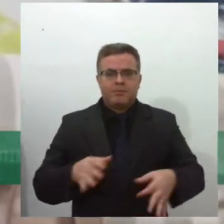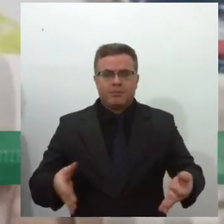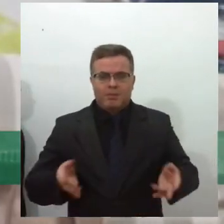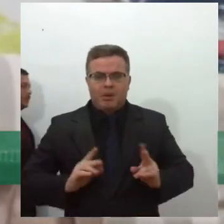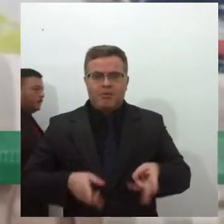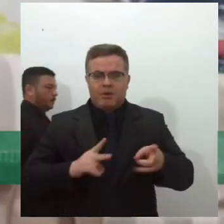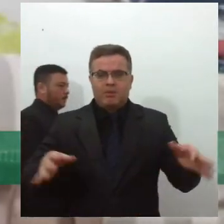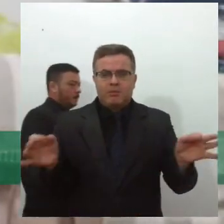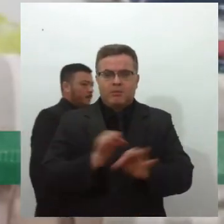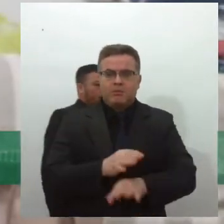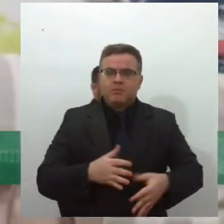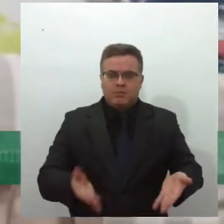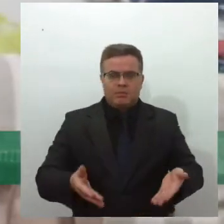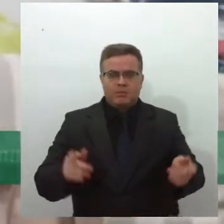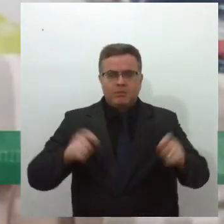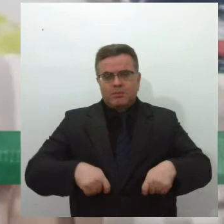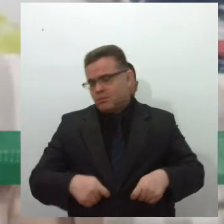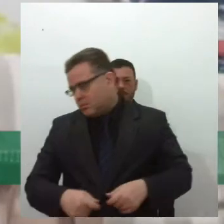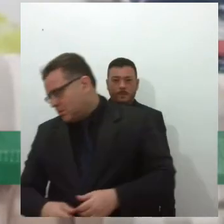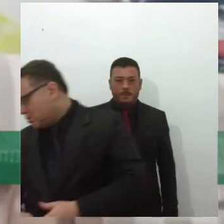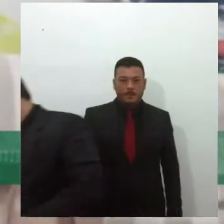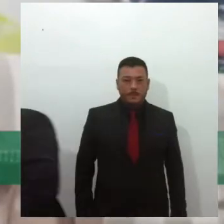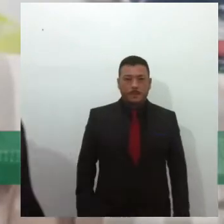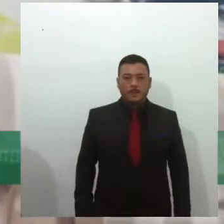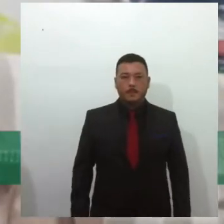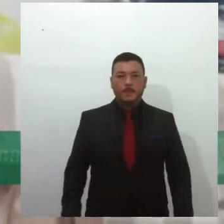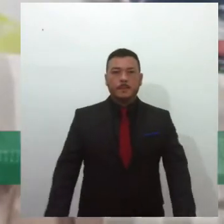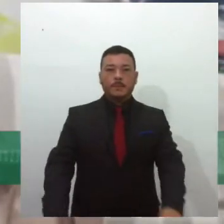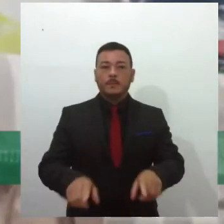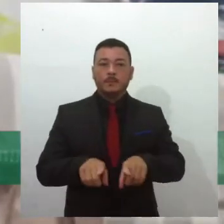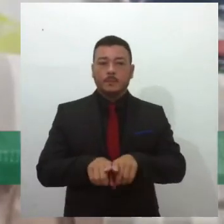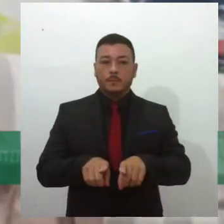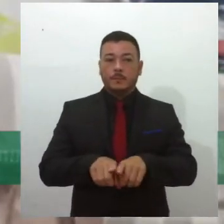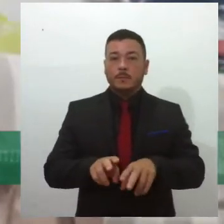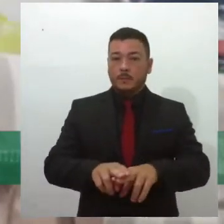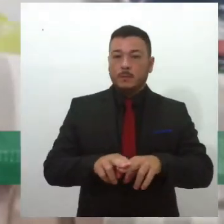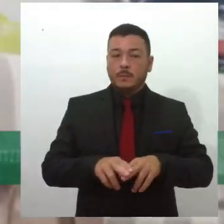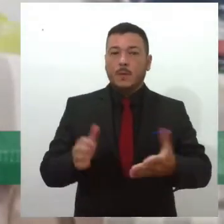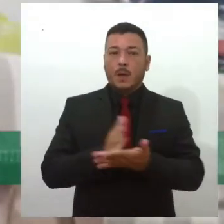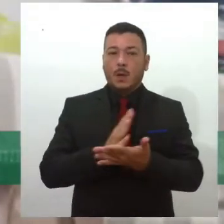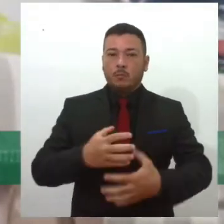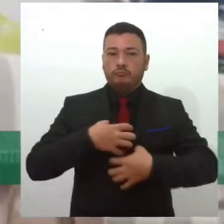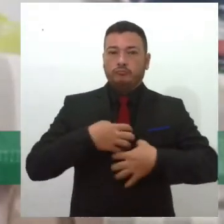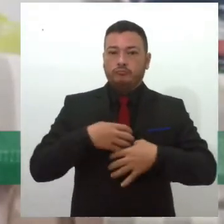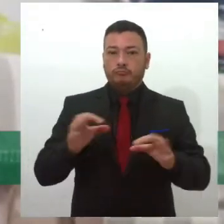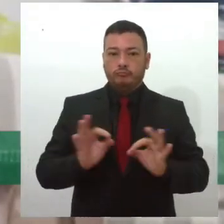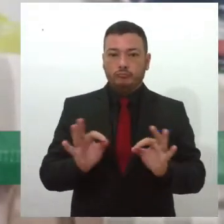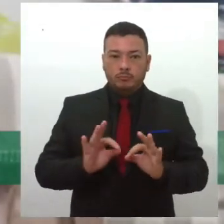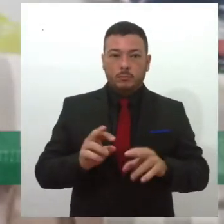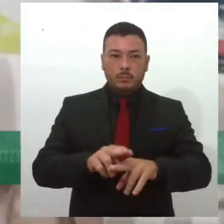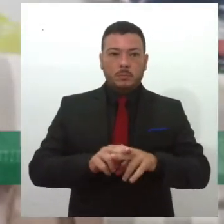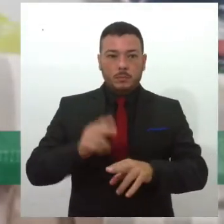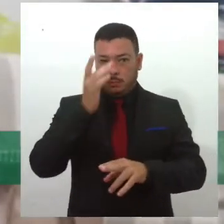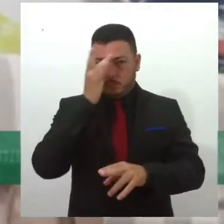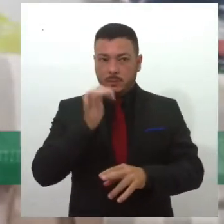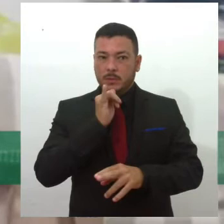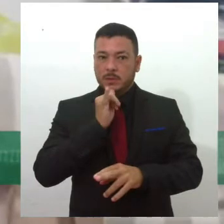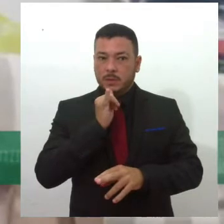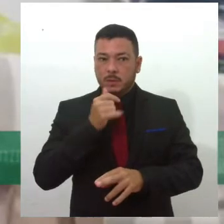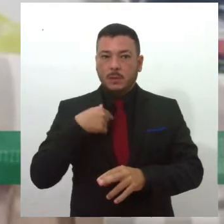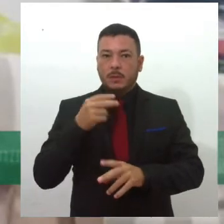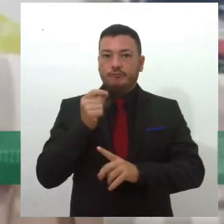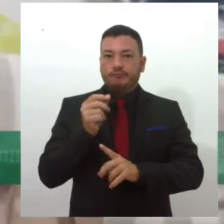vamos dizer, que o paciente está curado da Covid, parte dos pacientes continuam sintomáticos. Por exemplo, tem pacientes que por meses afiam